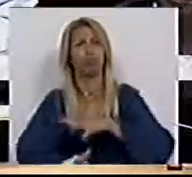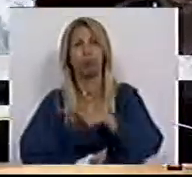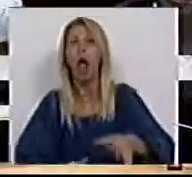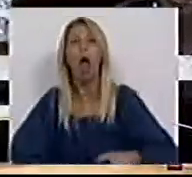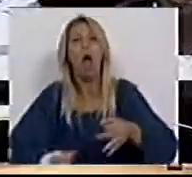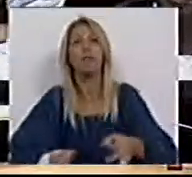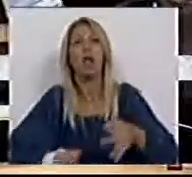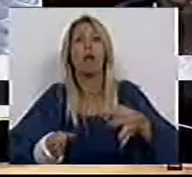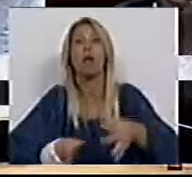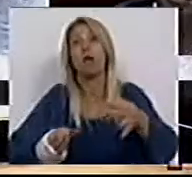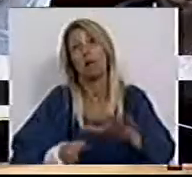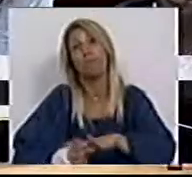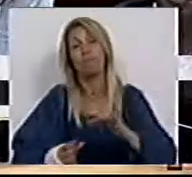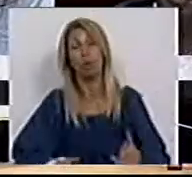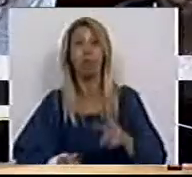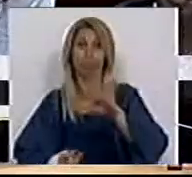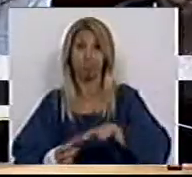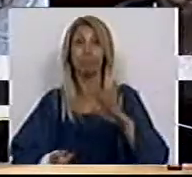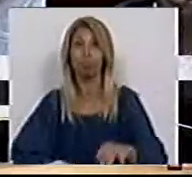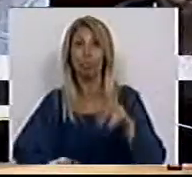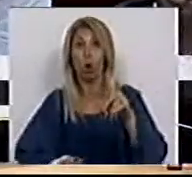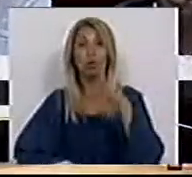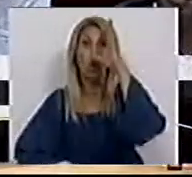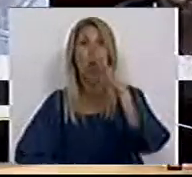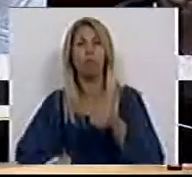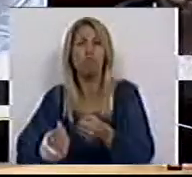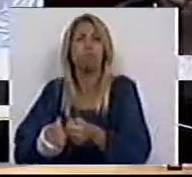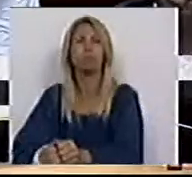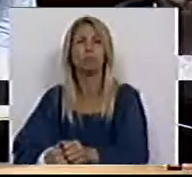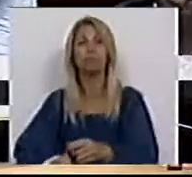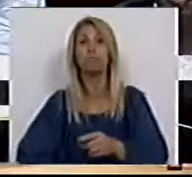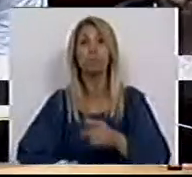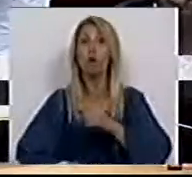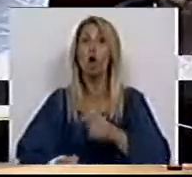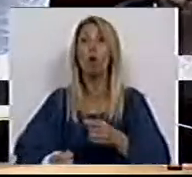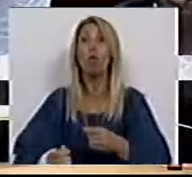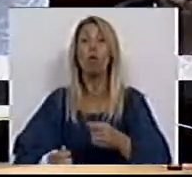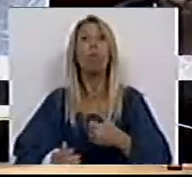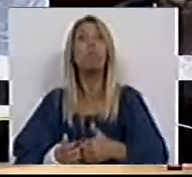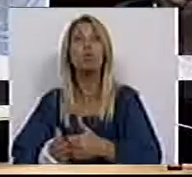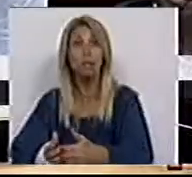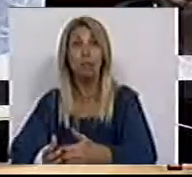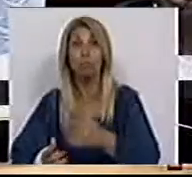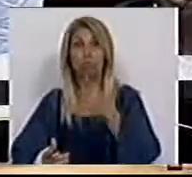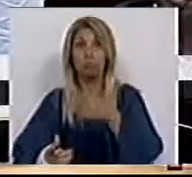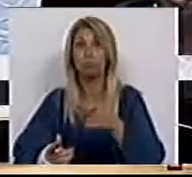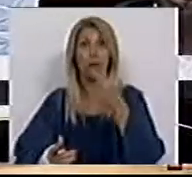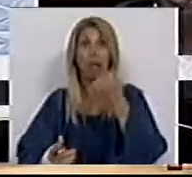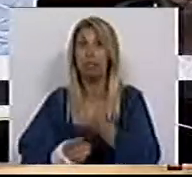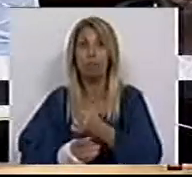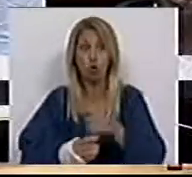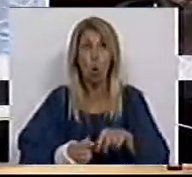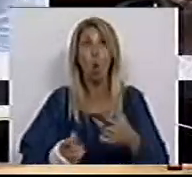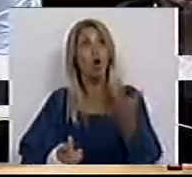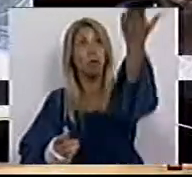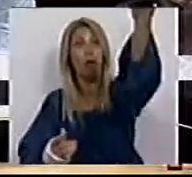é por isso que o Governo tem escondido este processo dos trabalhadores destas empresas. Estão aqui hoje os trabalhadores da STCP, hoje aqui